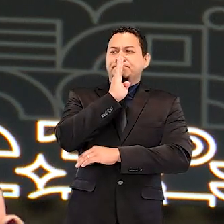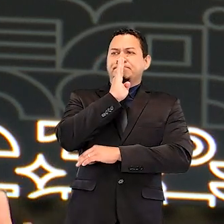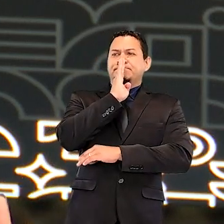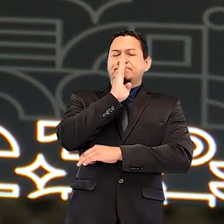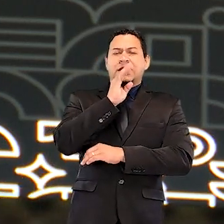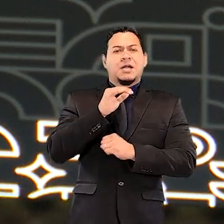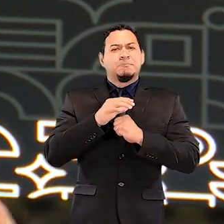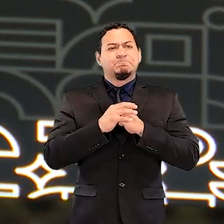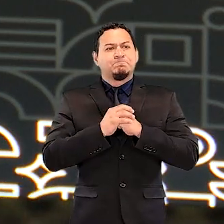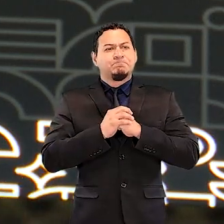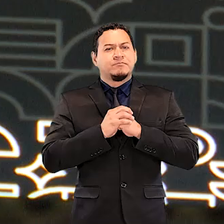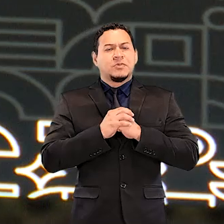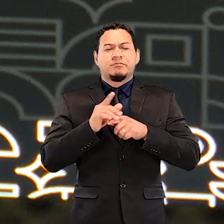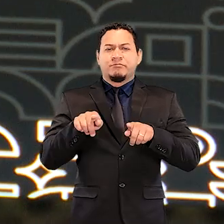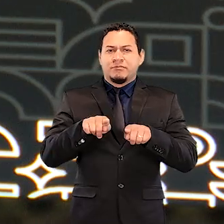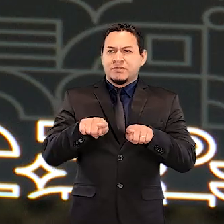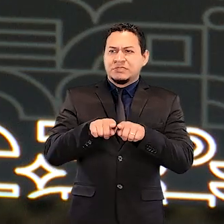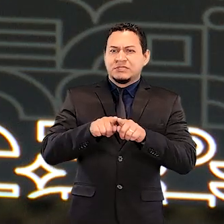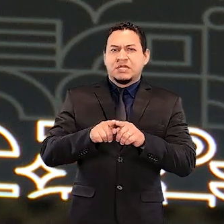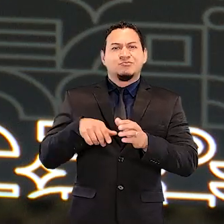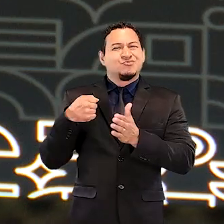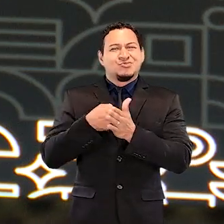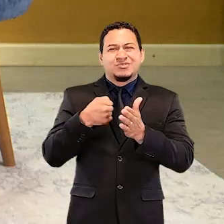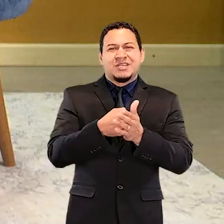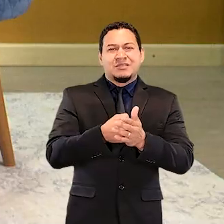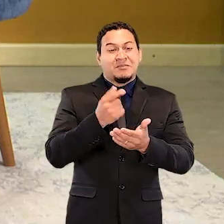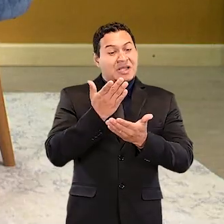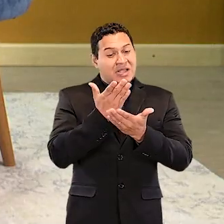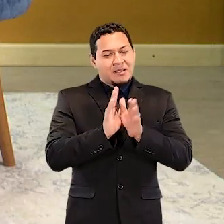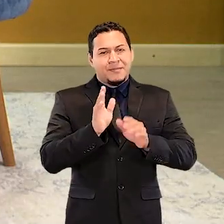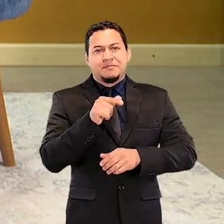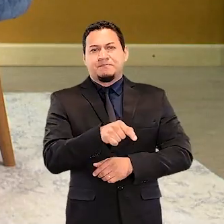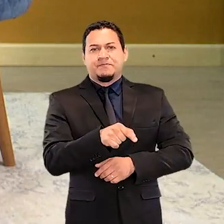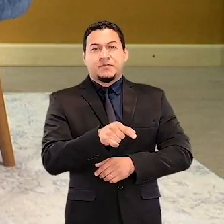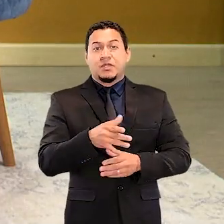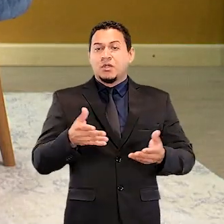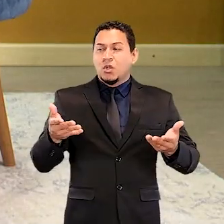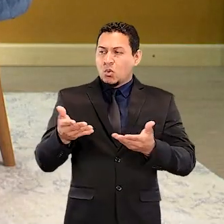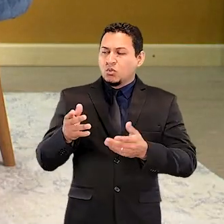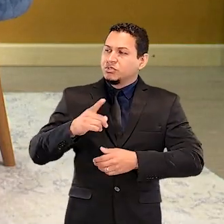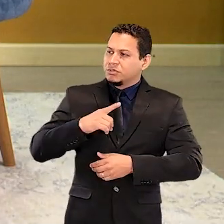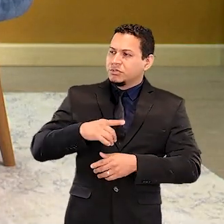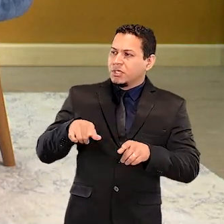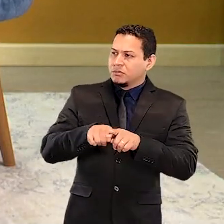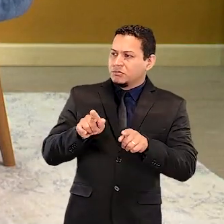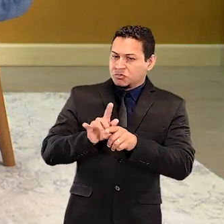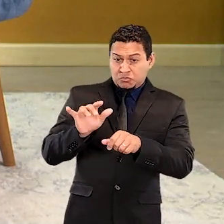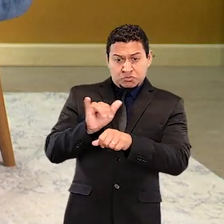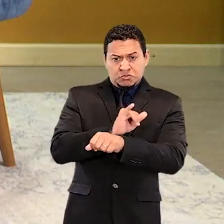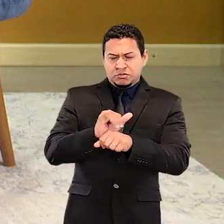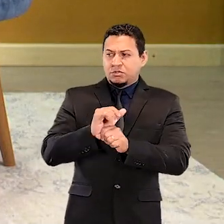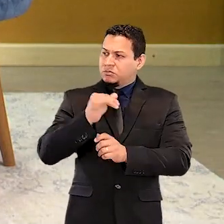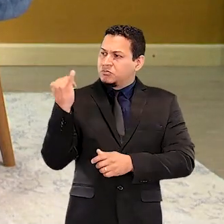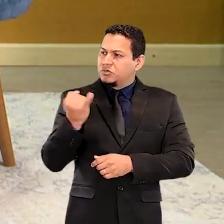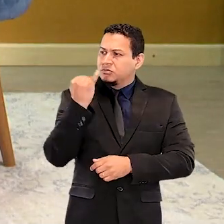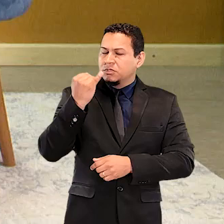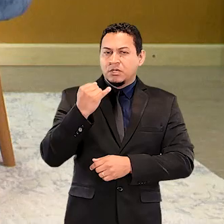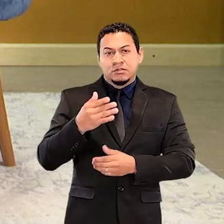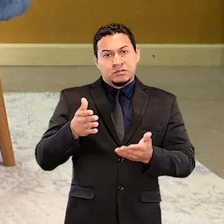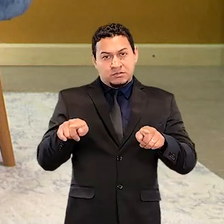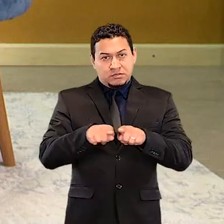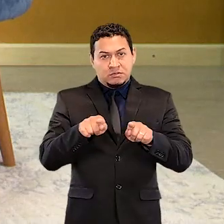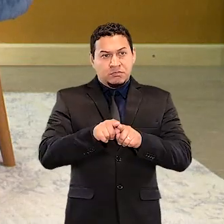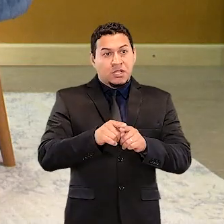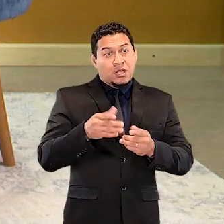temos lutado diariamente para quebrar, não é, Érica? E hoje nós temos um instrumento importante, fundamental. Quem está nos